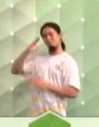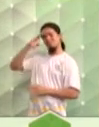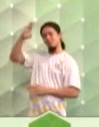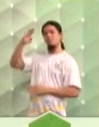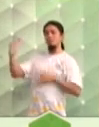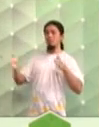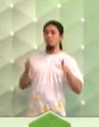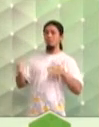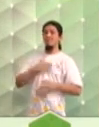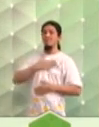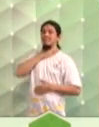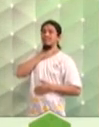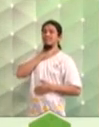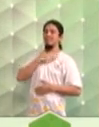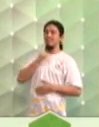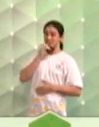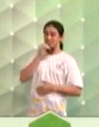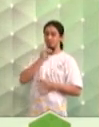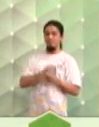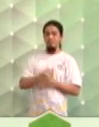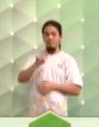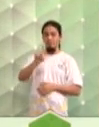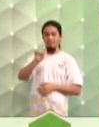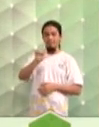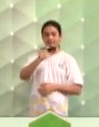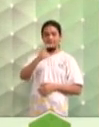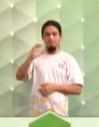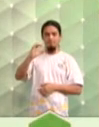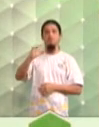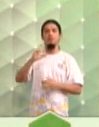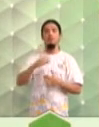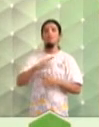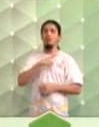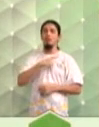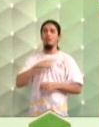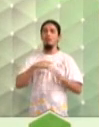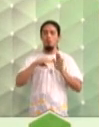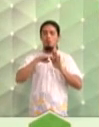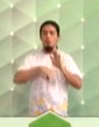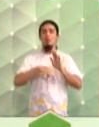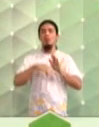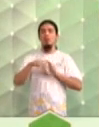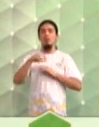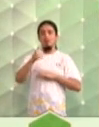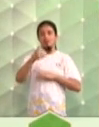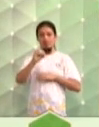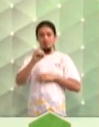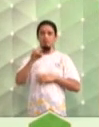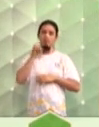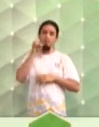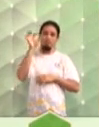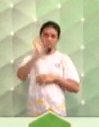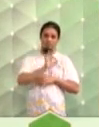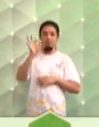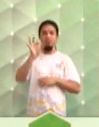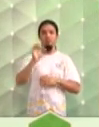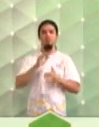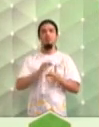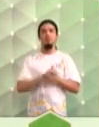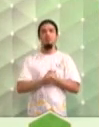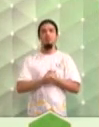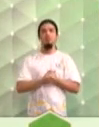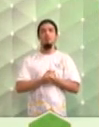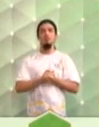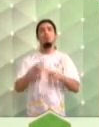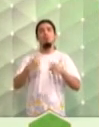instituições sociais, por exemplo, o GAC, teve uma redução de 10% na quantidade de donativos, até porque como as pessoas estão com o